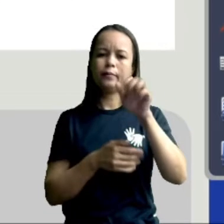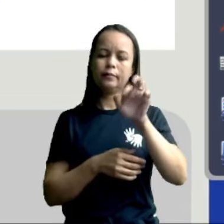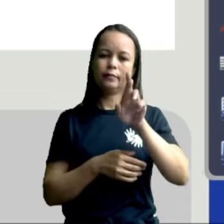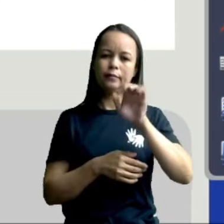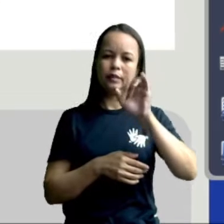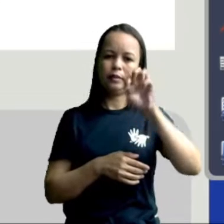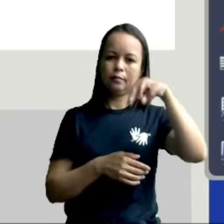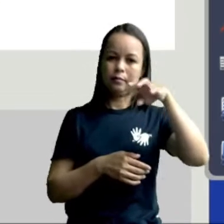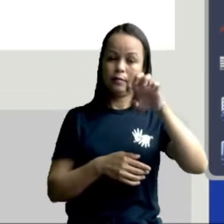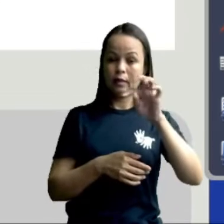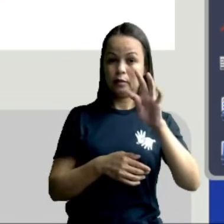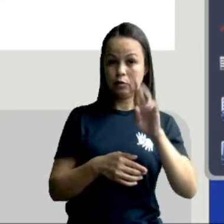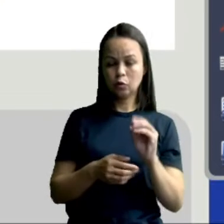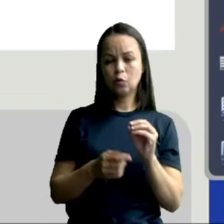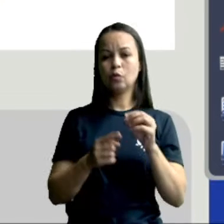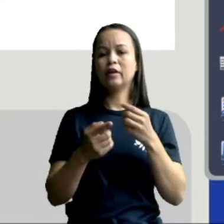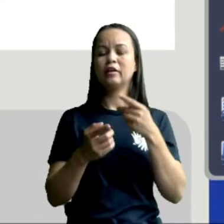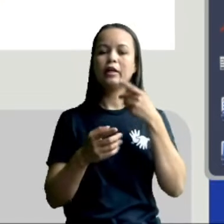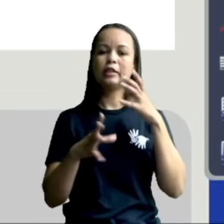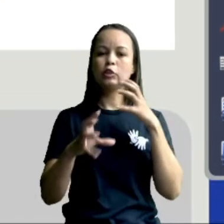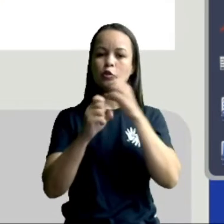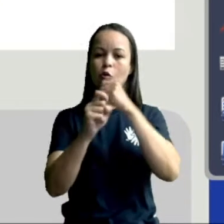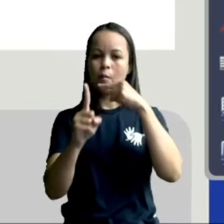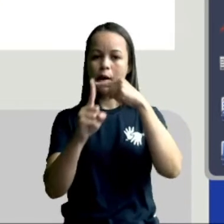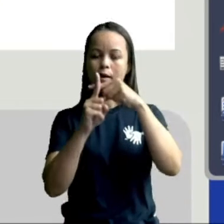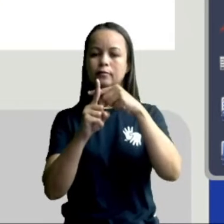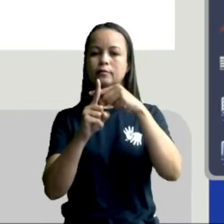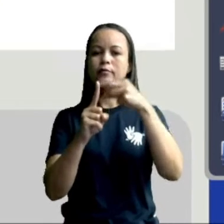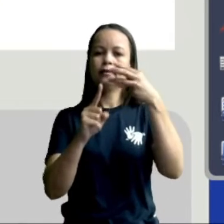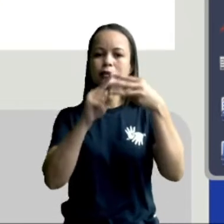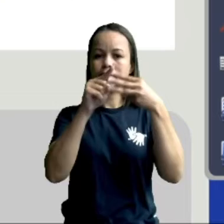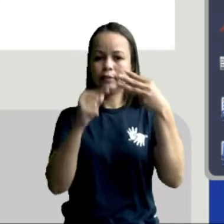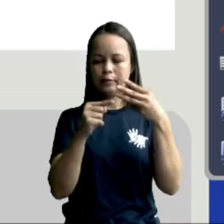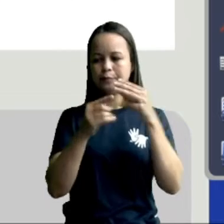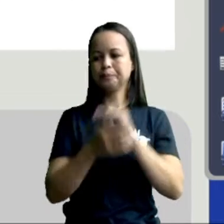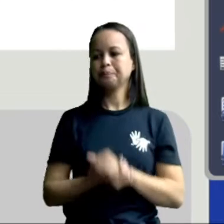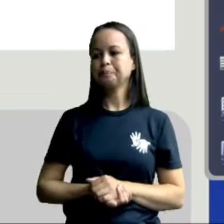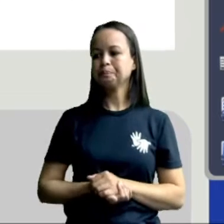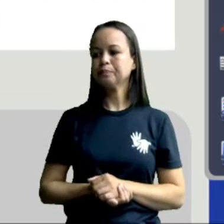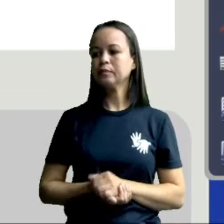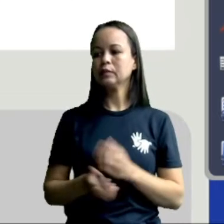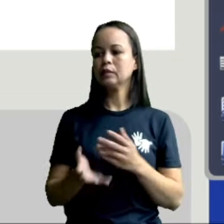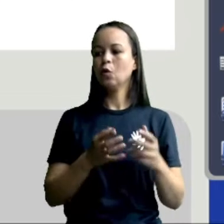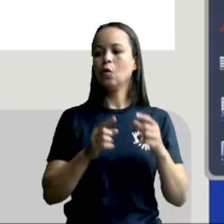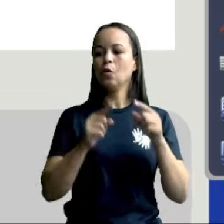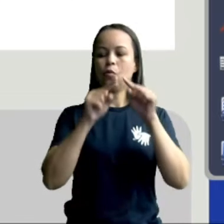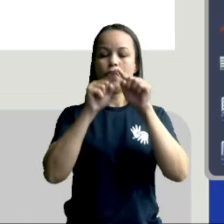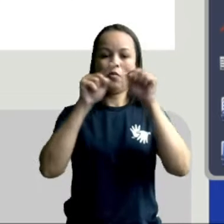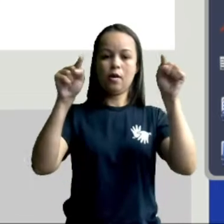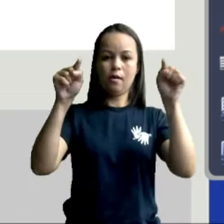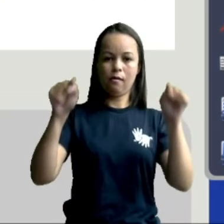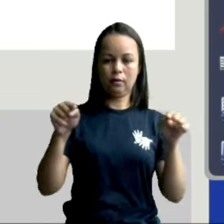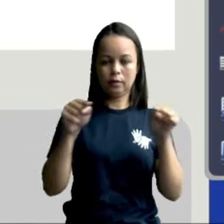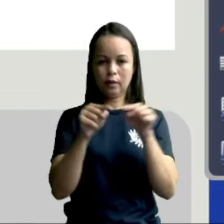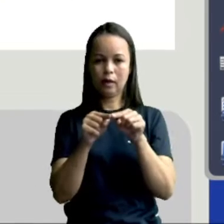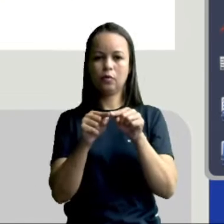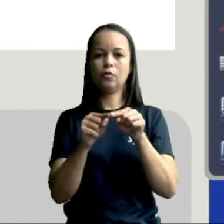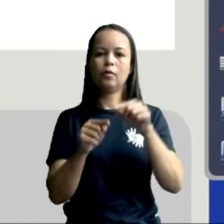o L 3 vezes, que dá 3L, tá bom? Retângulo. Um retângulo é um quadrilátero que